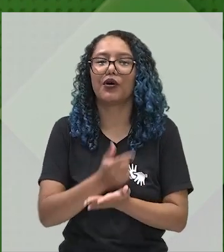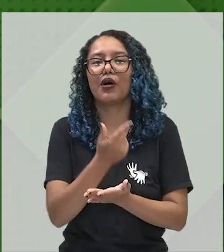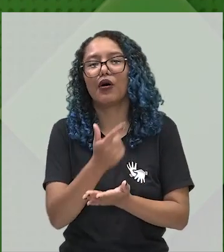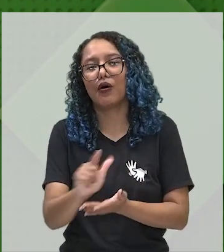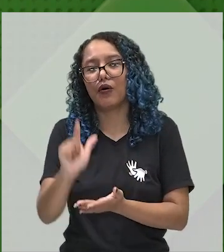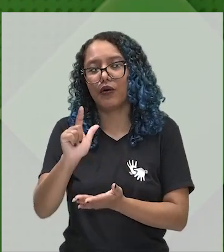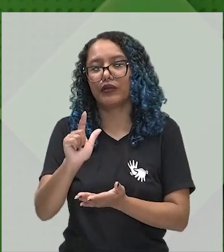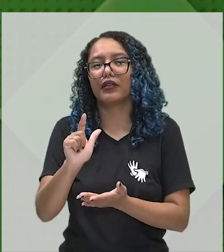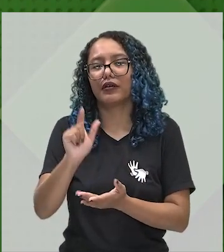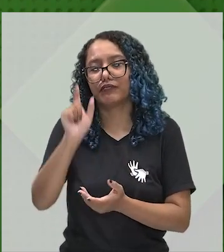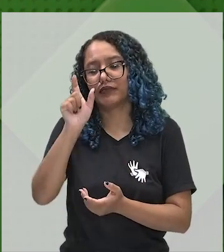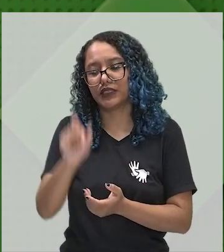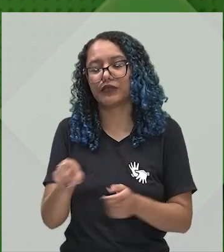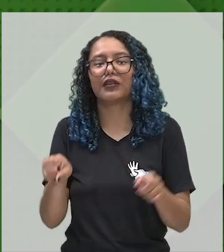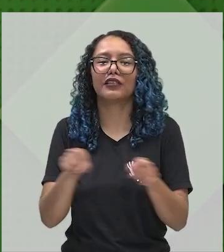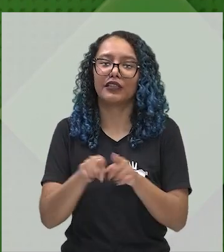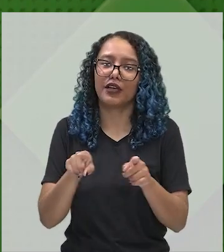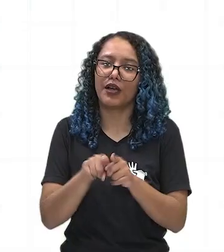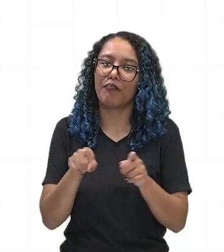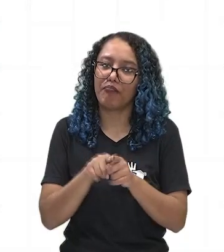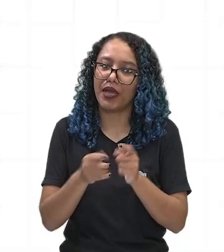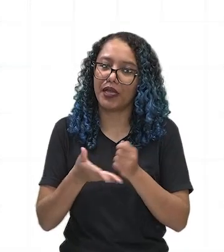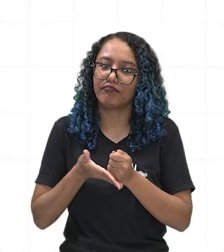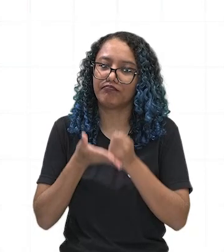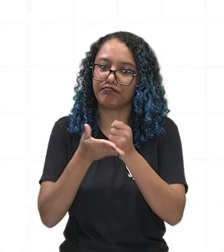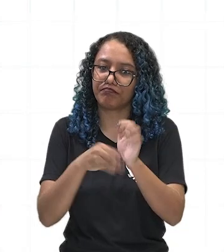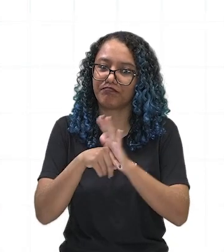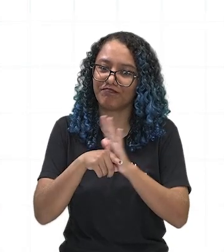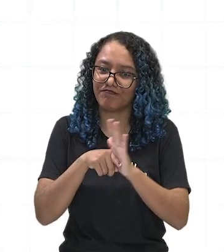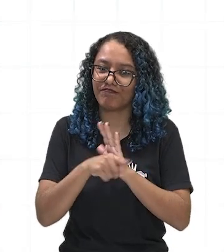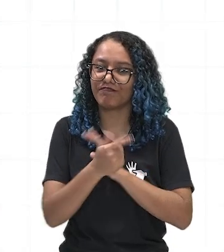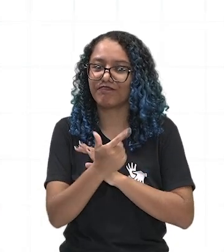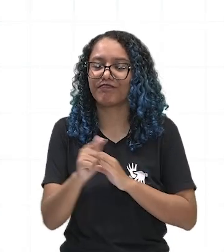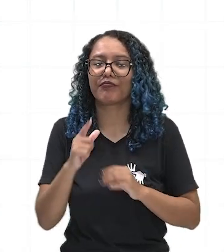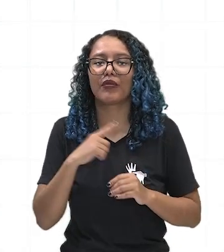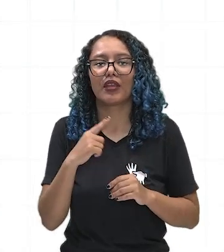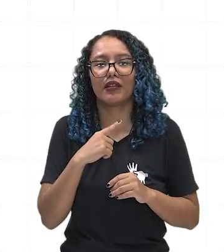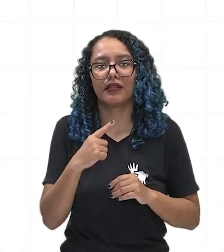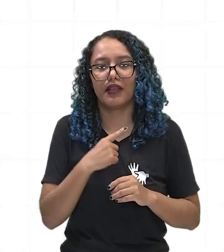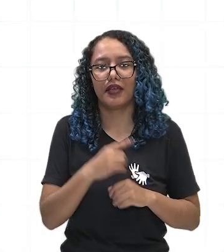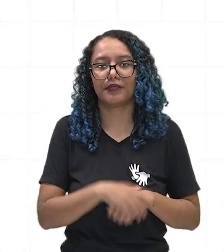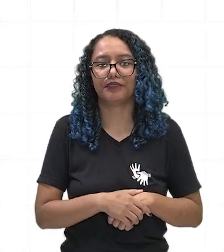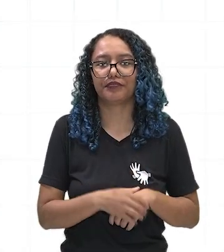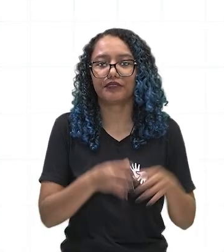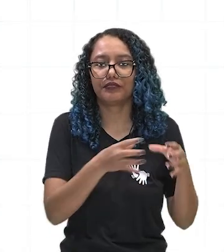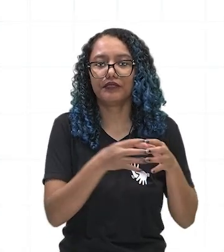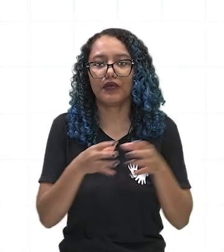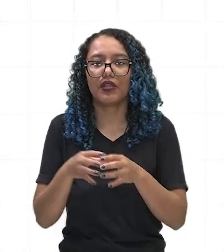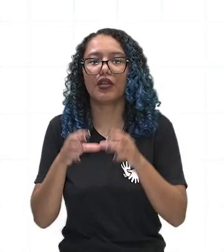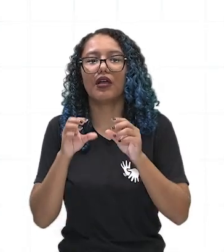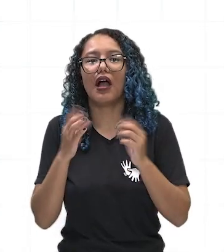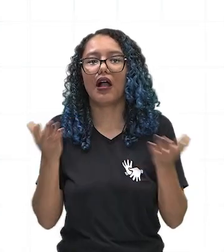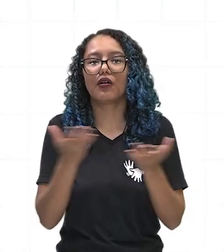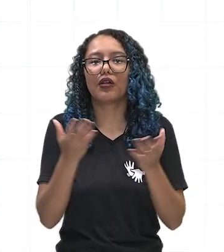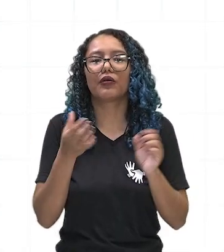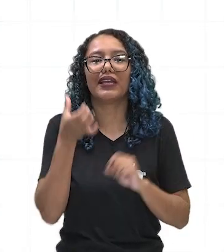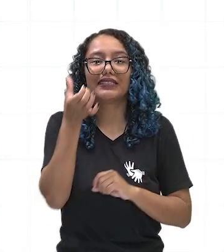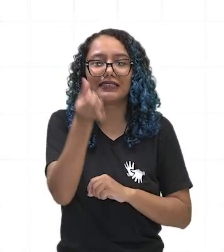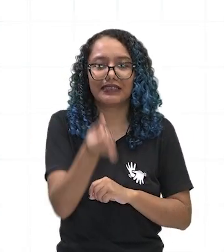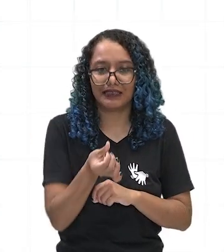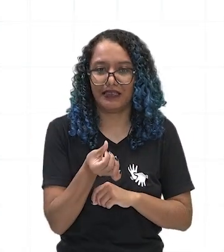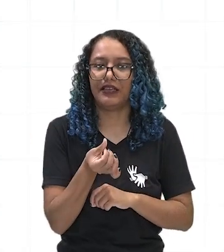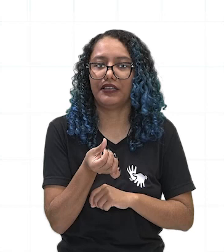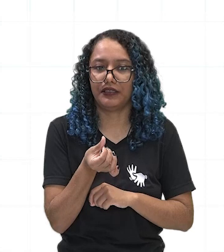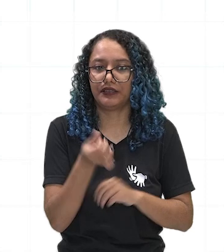trouxe mais contribuições, certo? Bom, a gente vê aí que existe atualmente a classificação em 6 reinos,